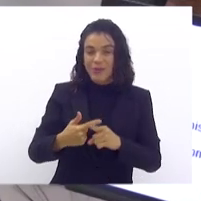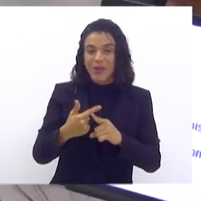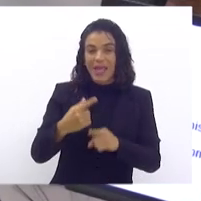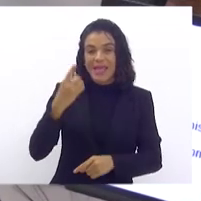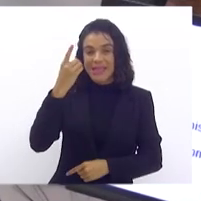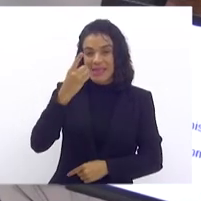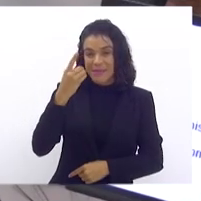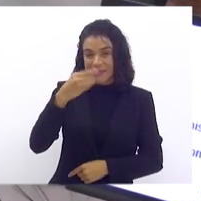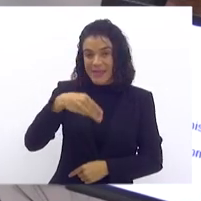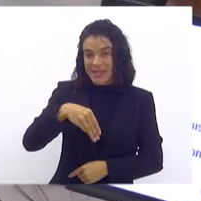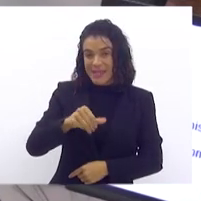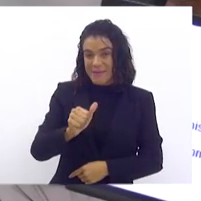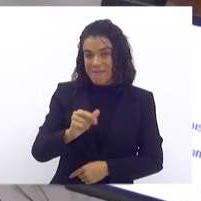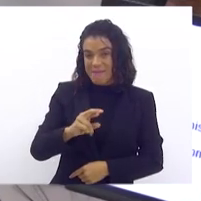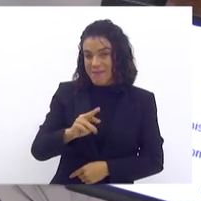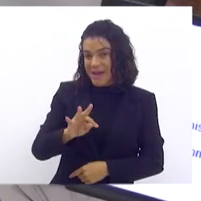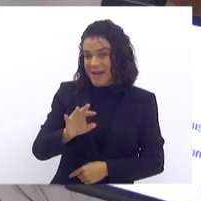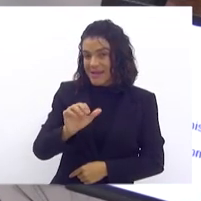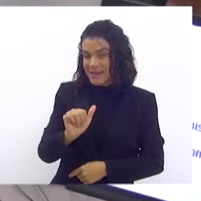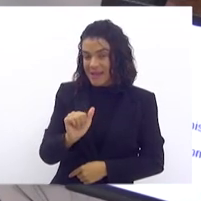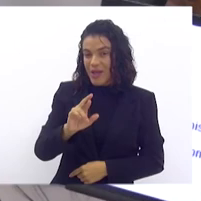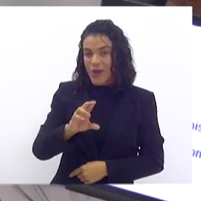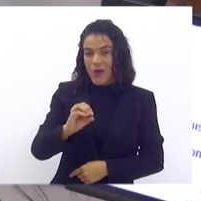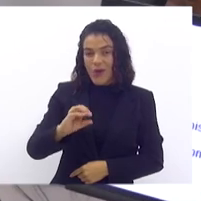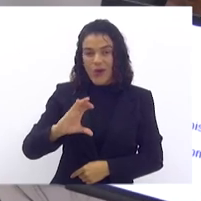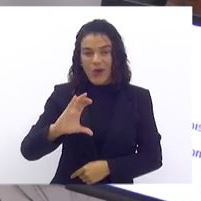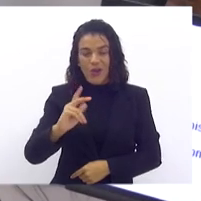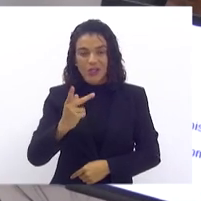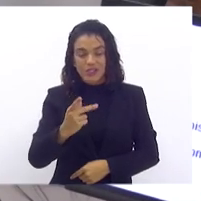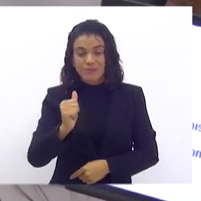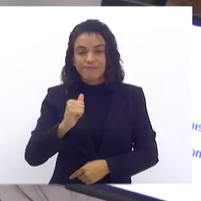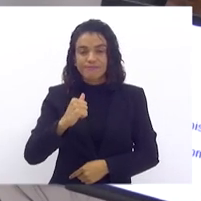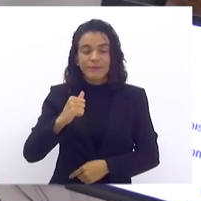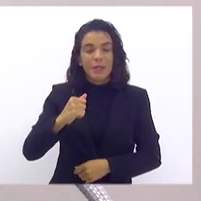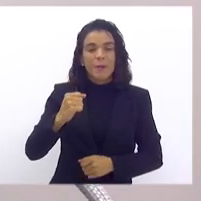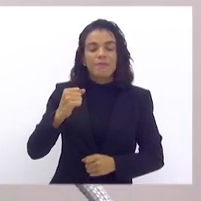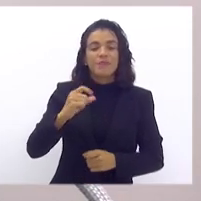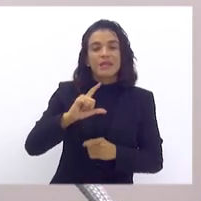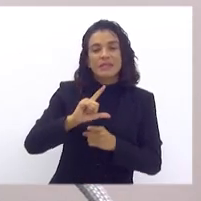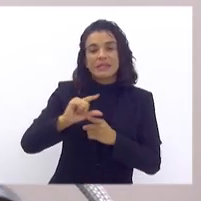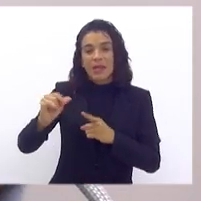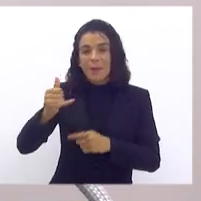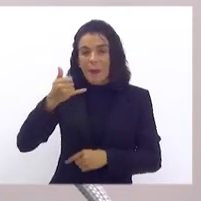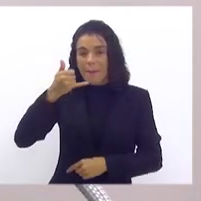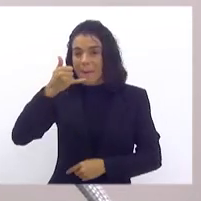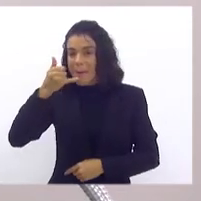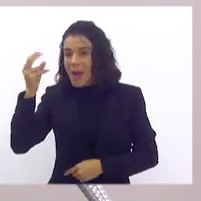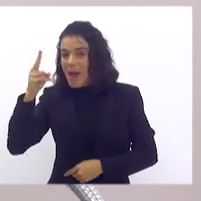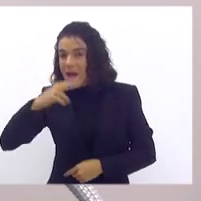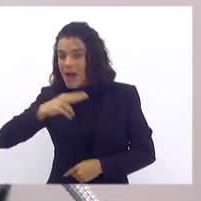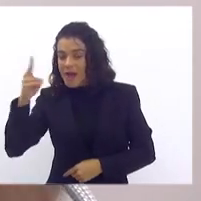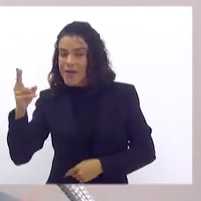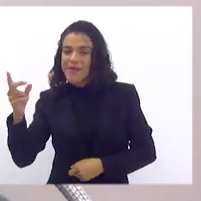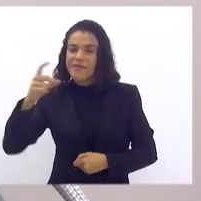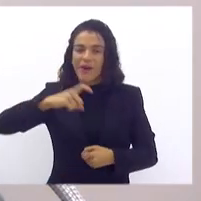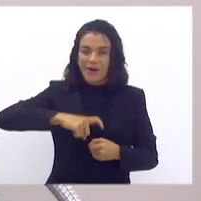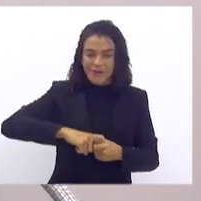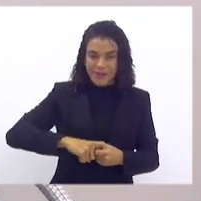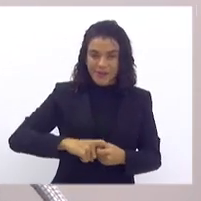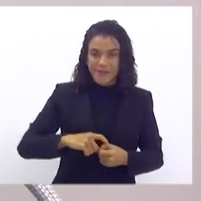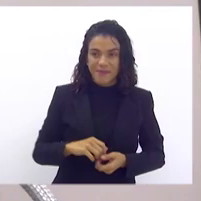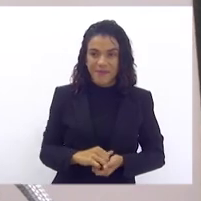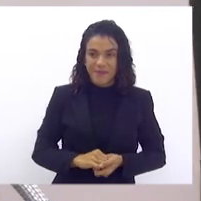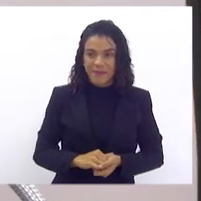Marta Rocha teve que atender um telefonema urgente e já retorna. Então, primeiro,